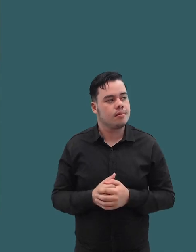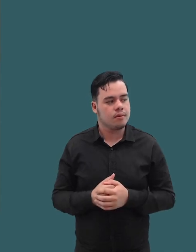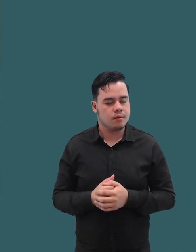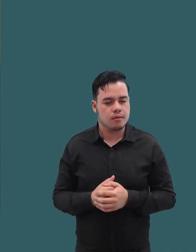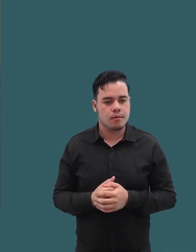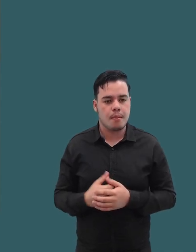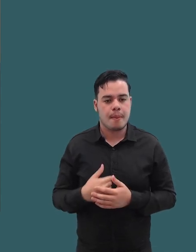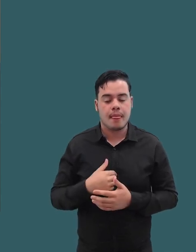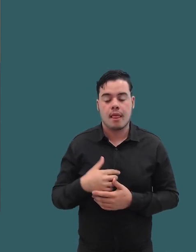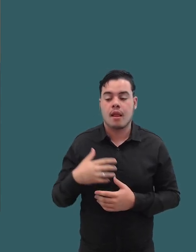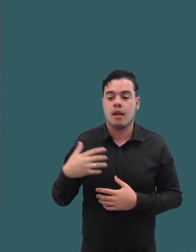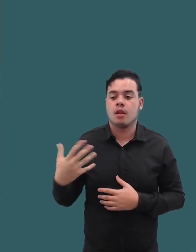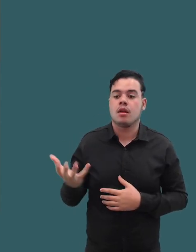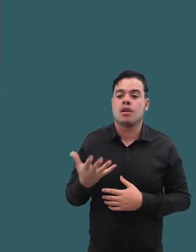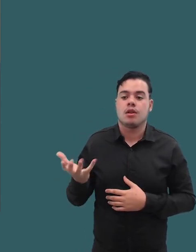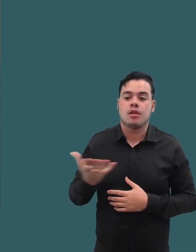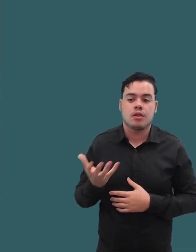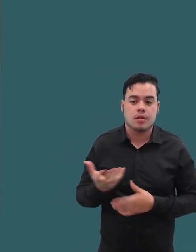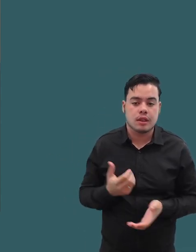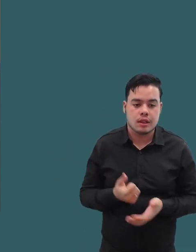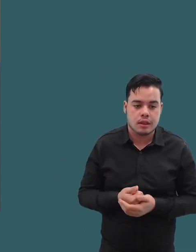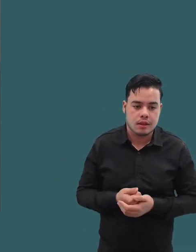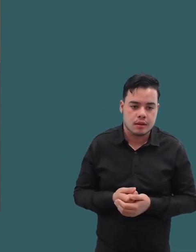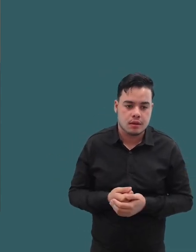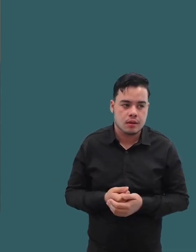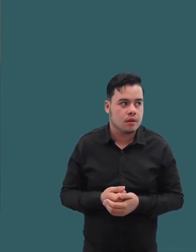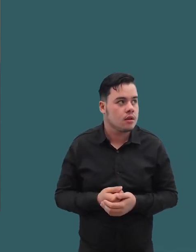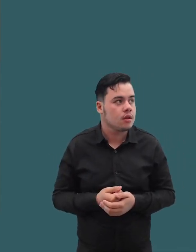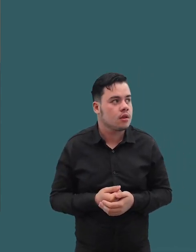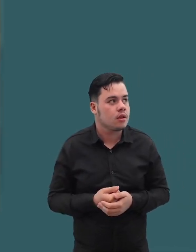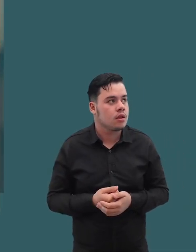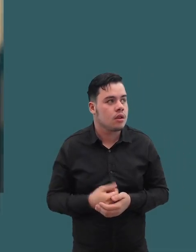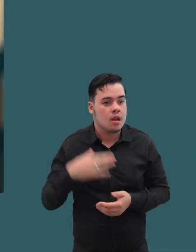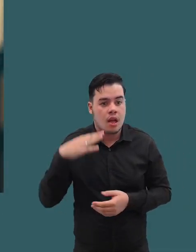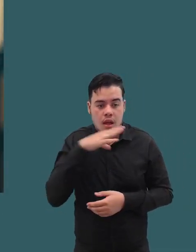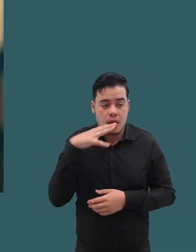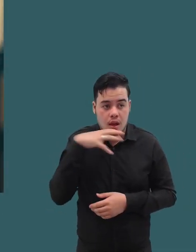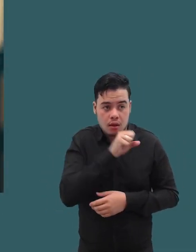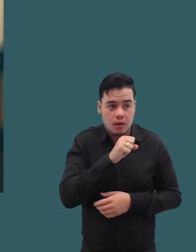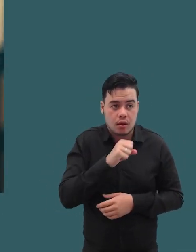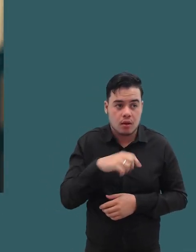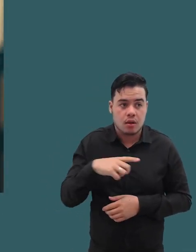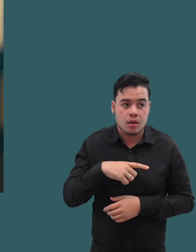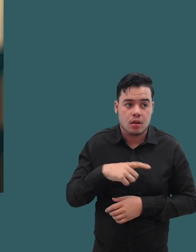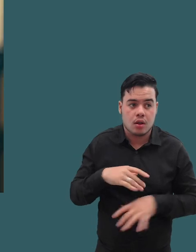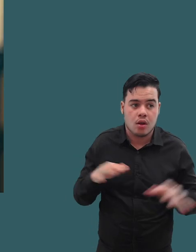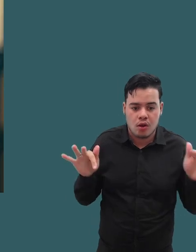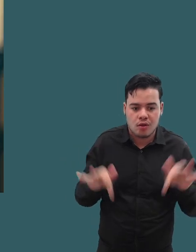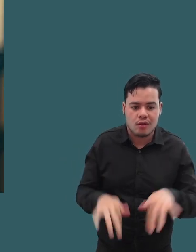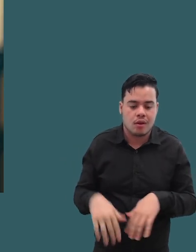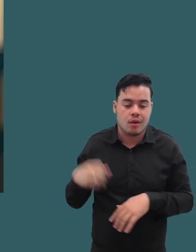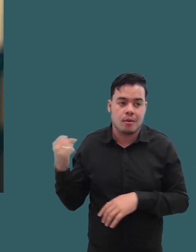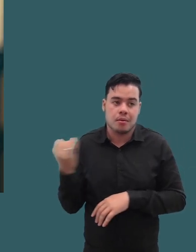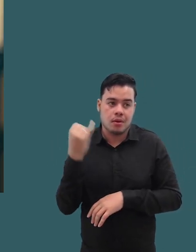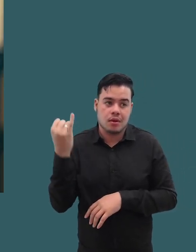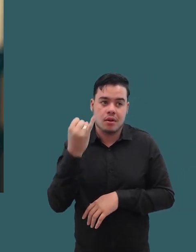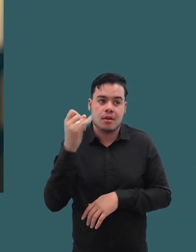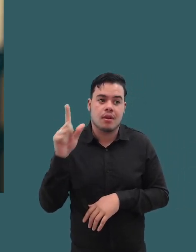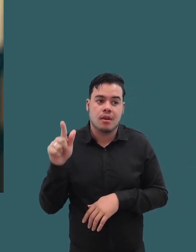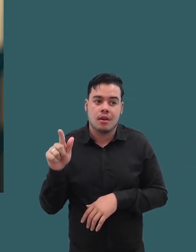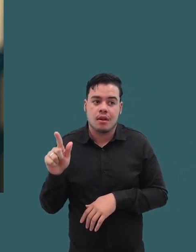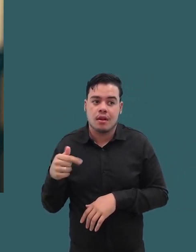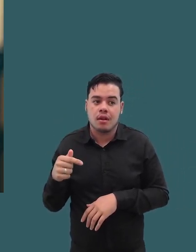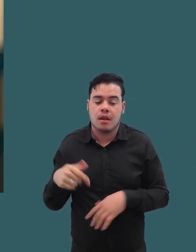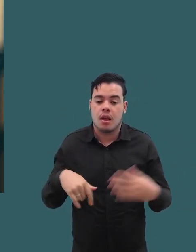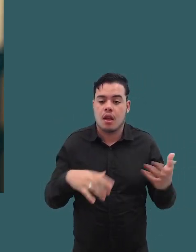queria, na minha fala, a gente tentou apressar um pouquinho e havia um final importante, né, que é